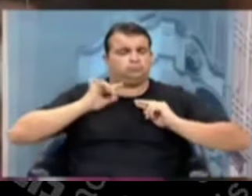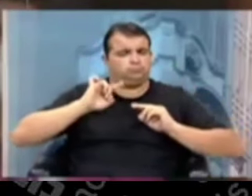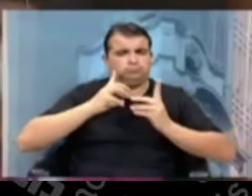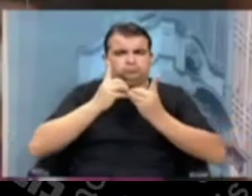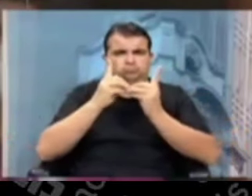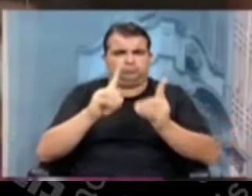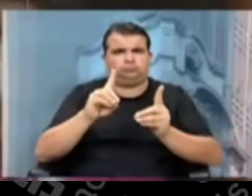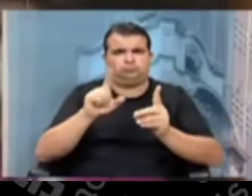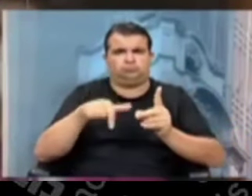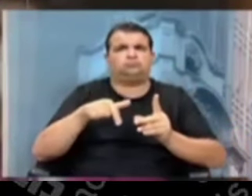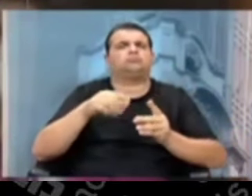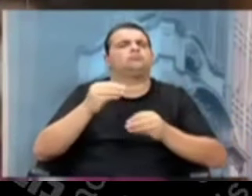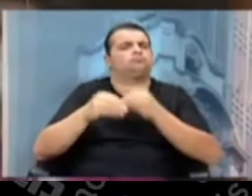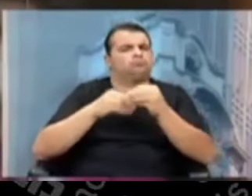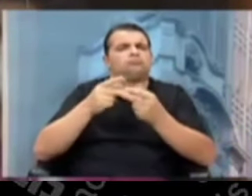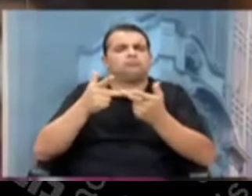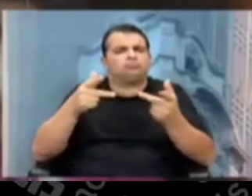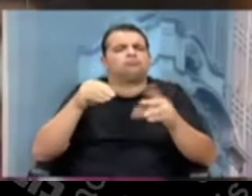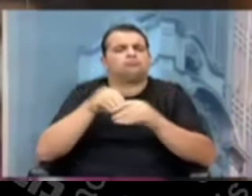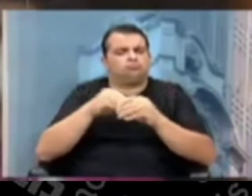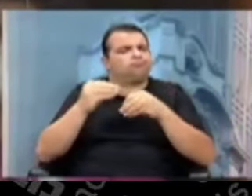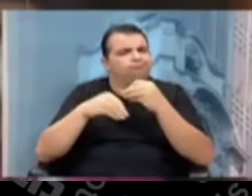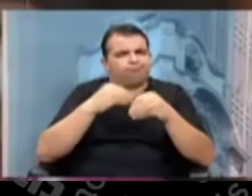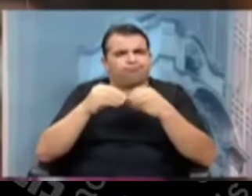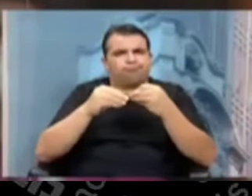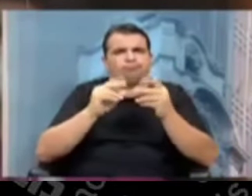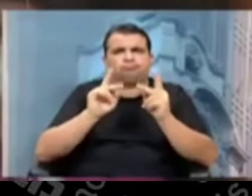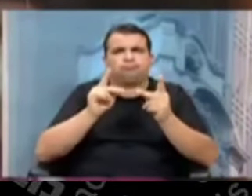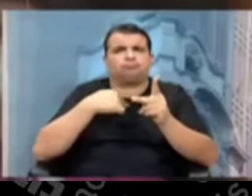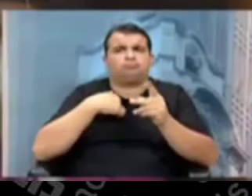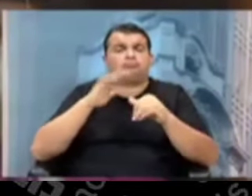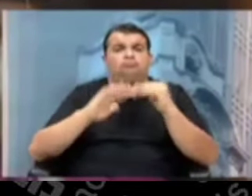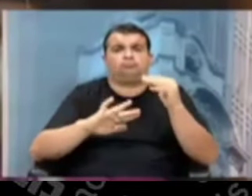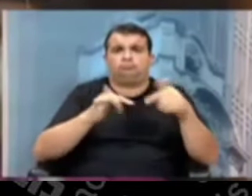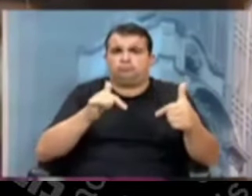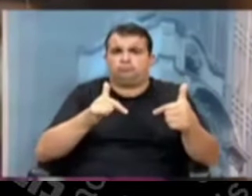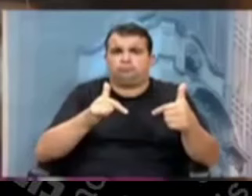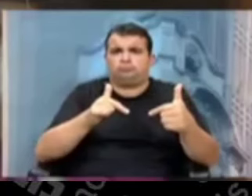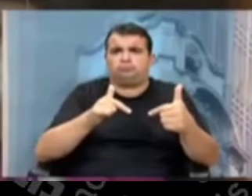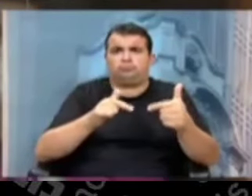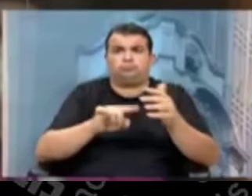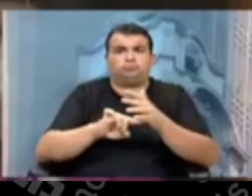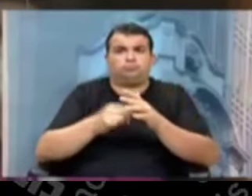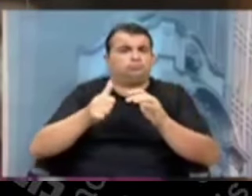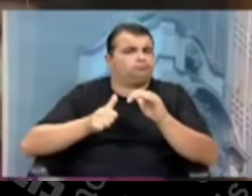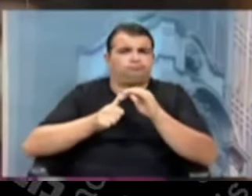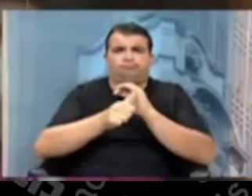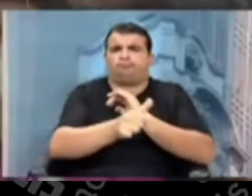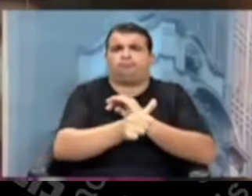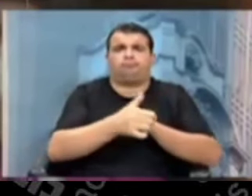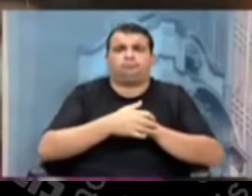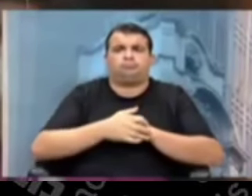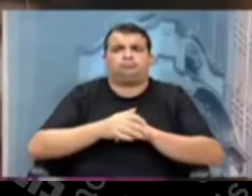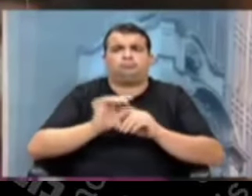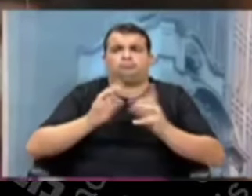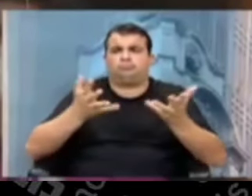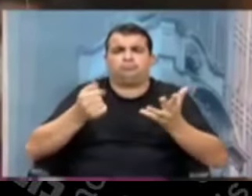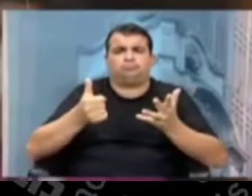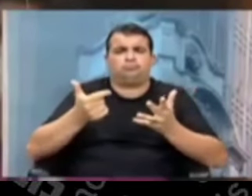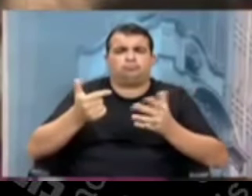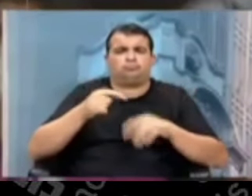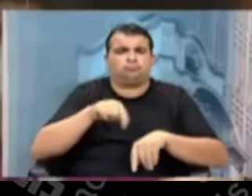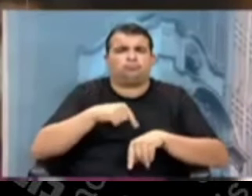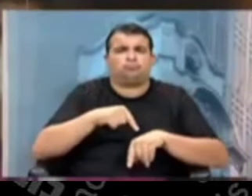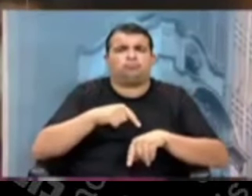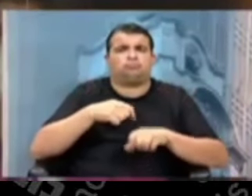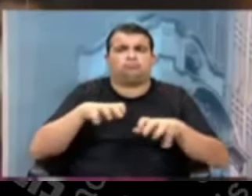democracia é que mistura as duas coisas sempre foi operacional o primeiro entrar agora poucas horas